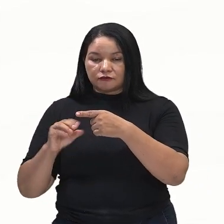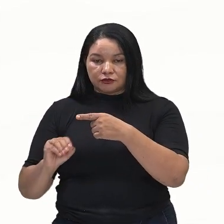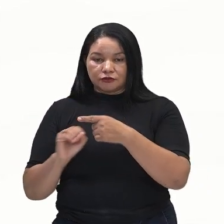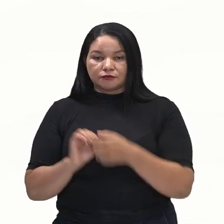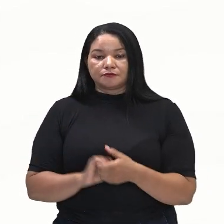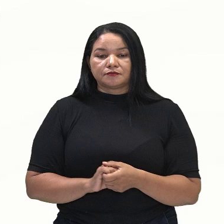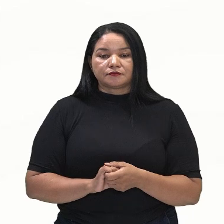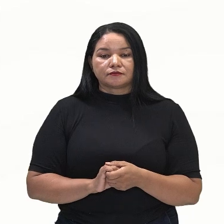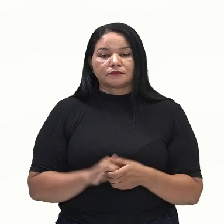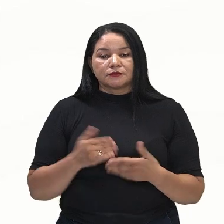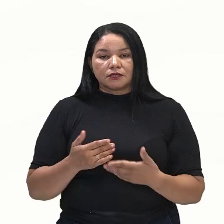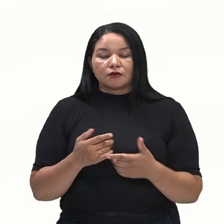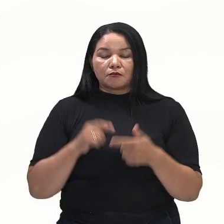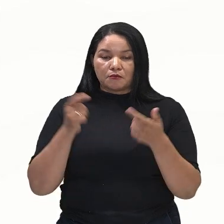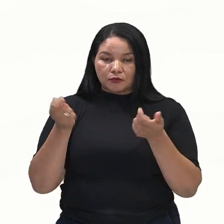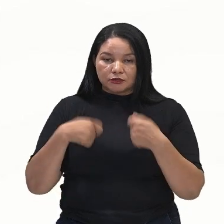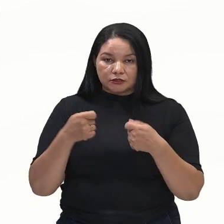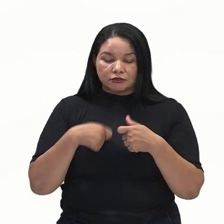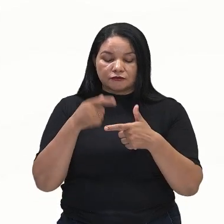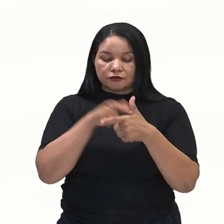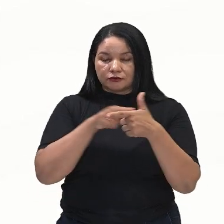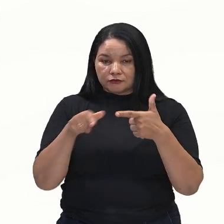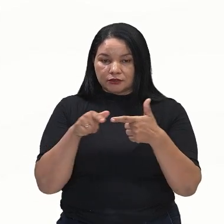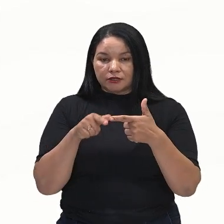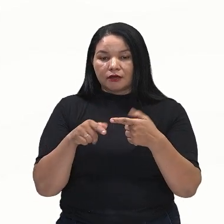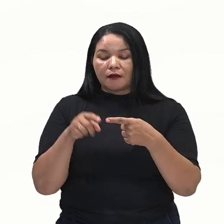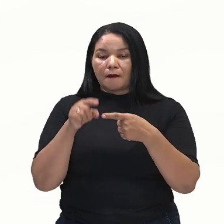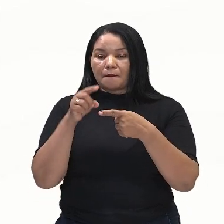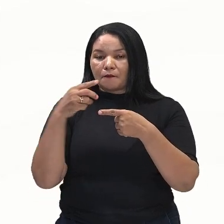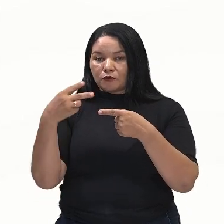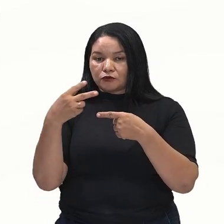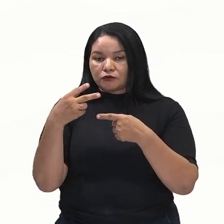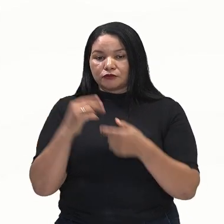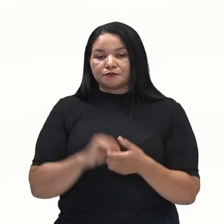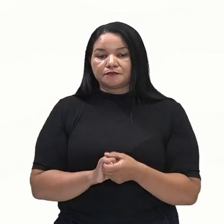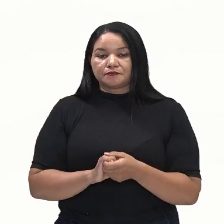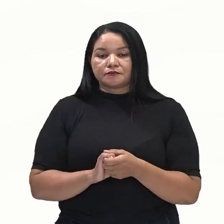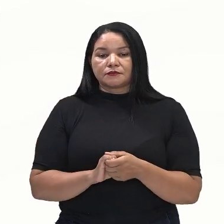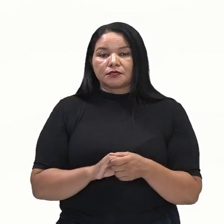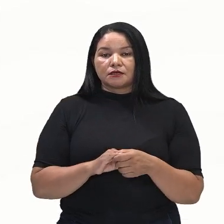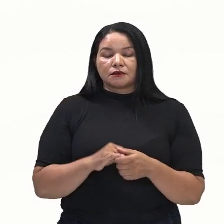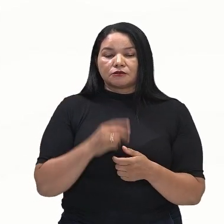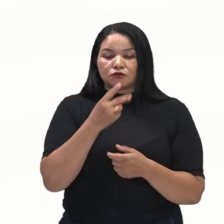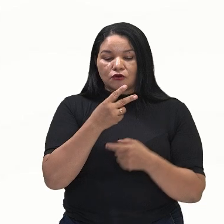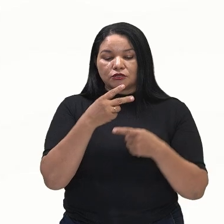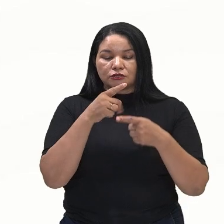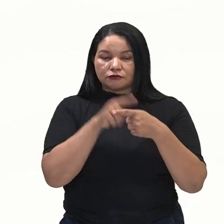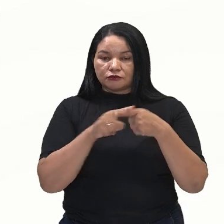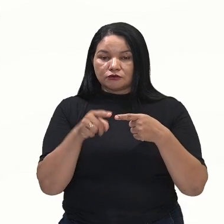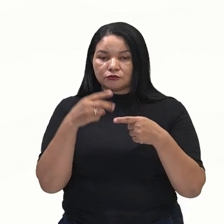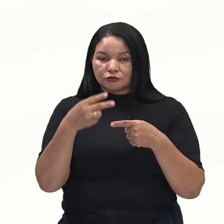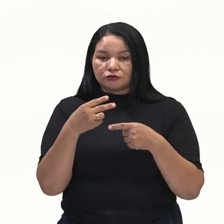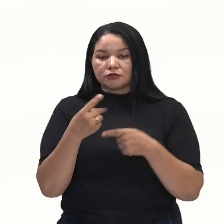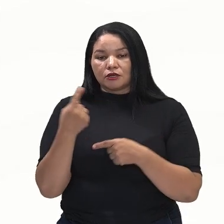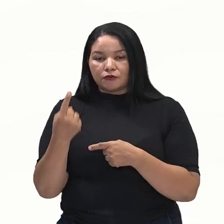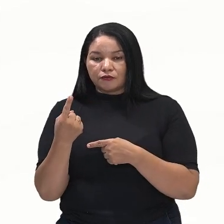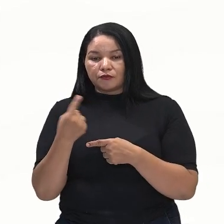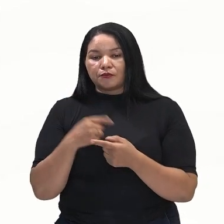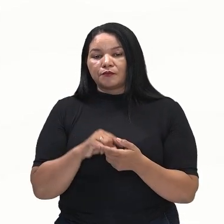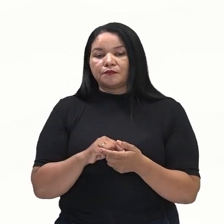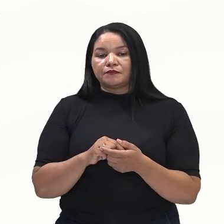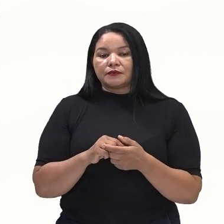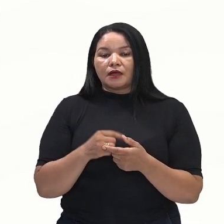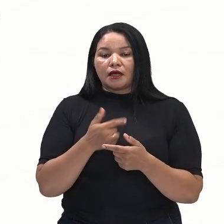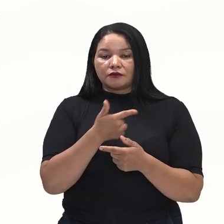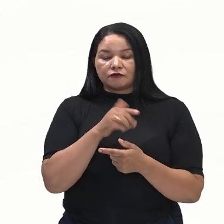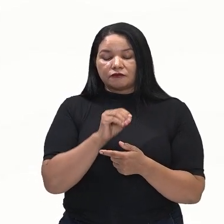gente pode simplificar, então vamos simplificar. 2 dividido por 2 é 1, 20 dividido por 2 é